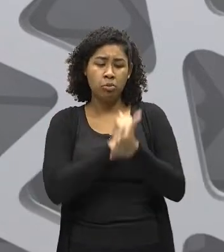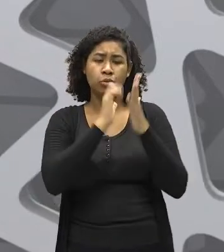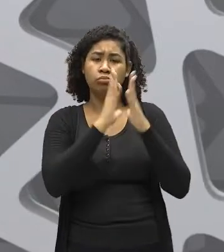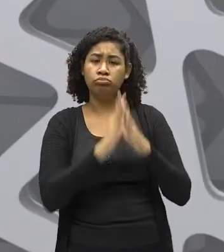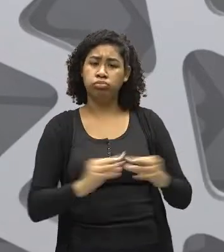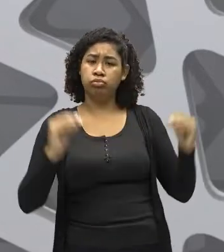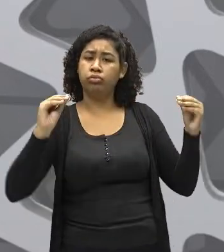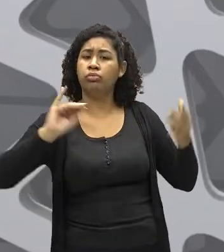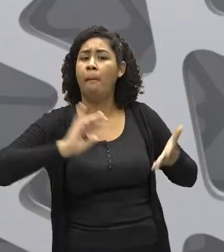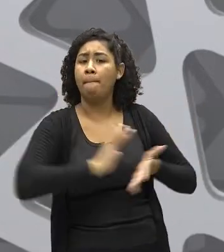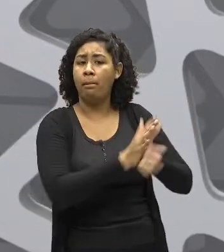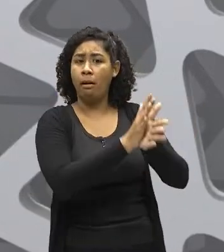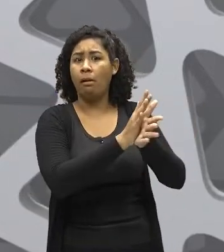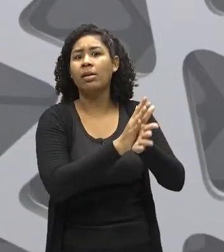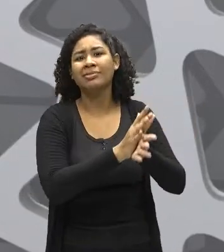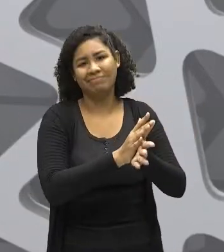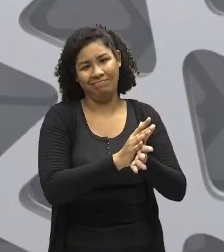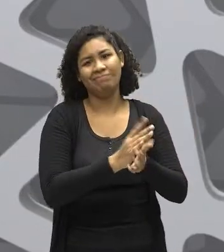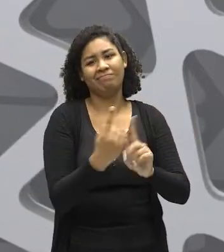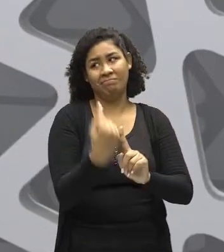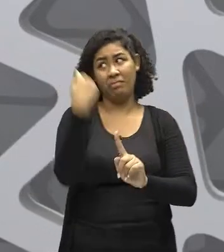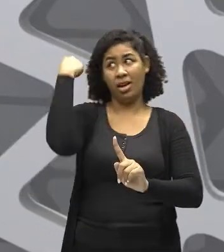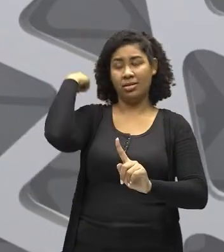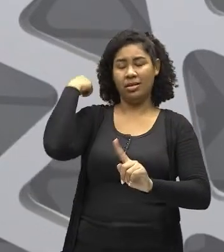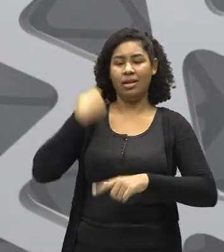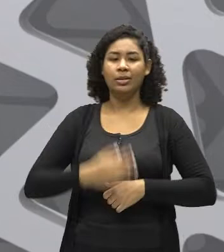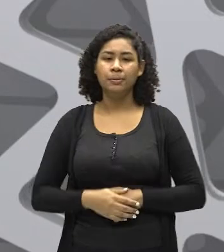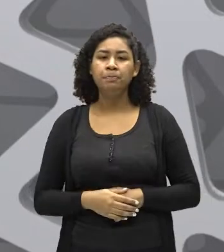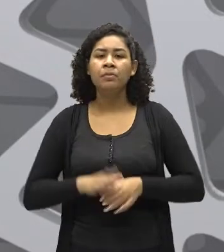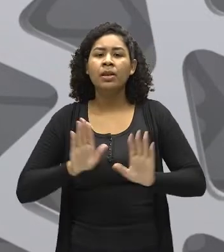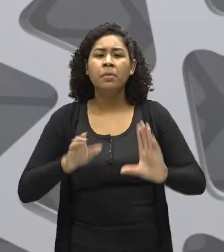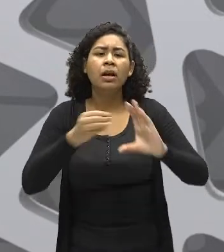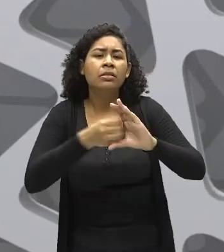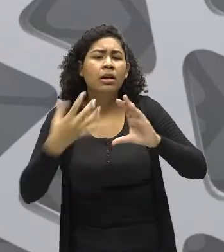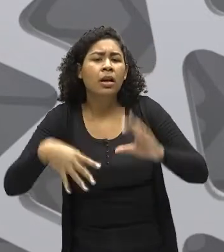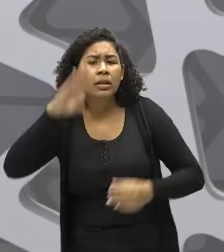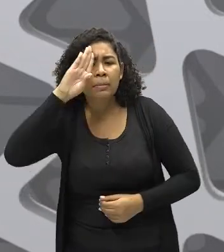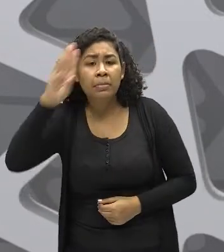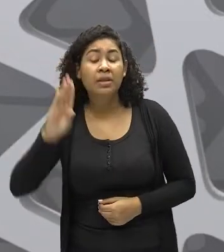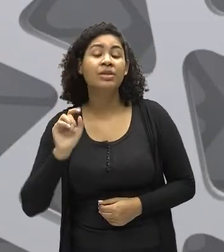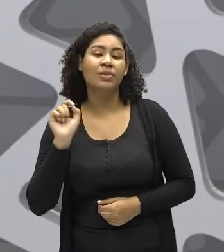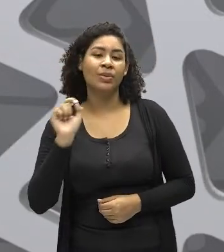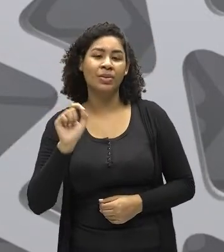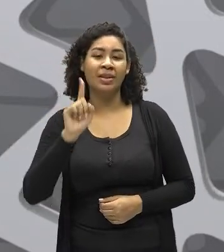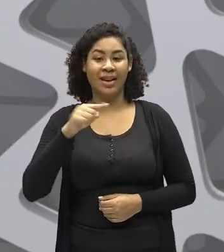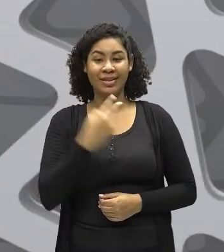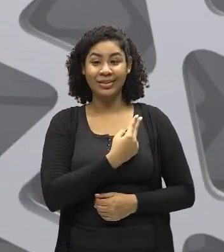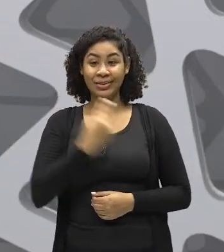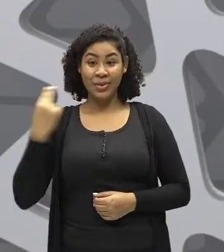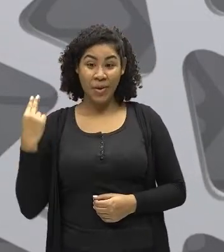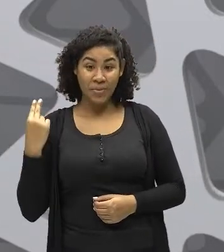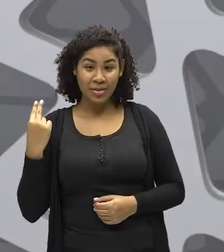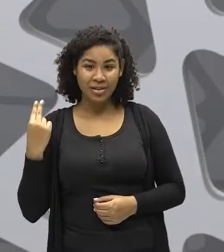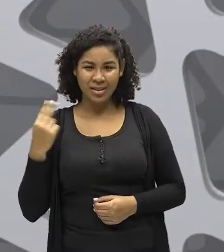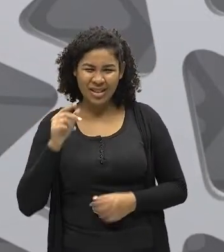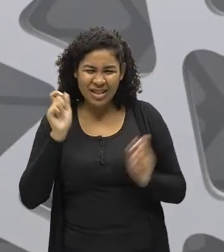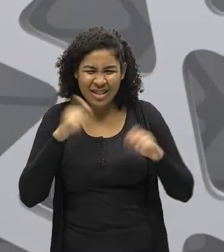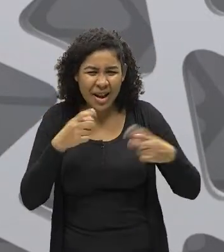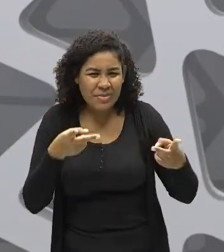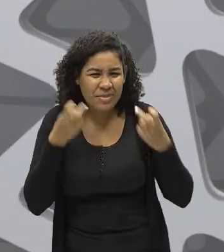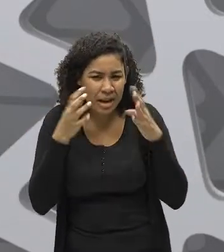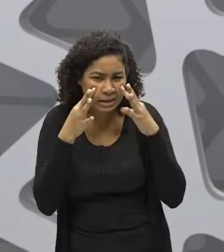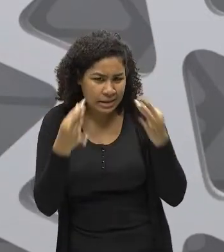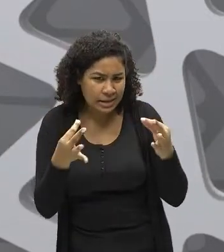uma das características mais comuns que eu quero que vocês pensem comigo são os nossos nomes. Vocês já observaram que os nossos nomes não